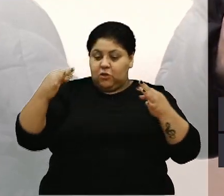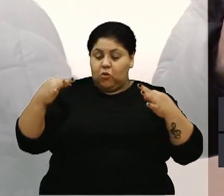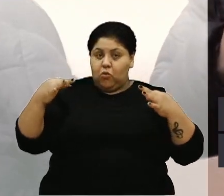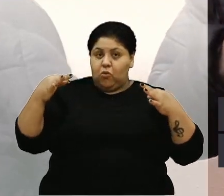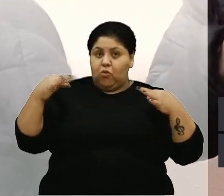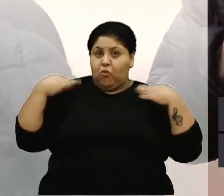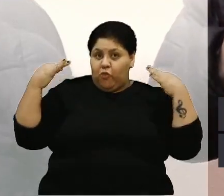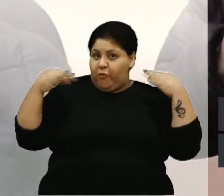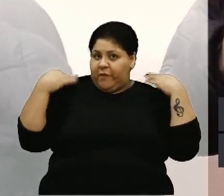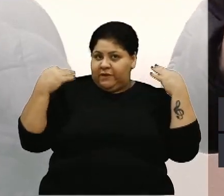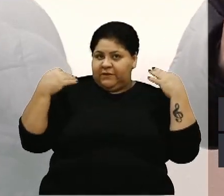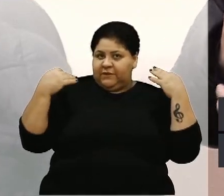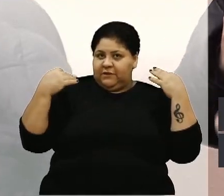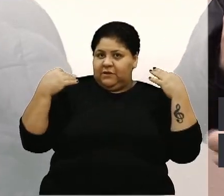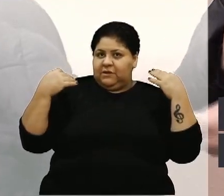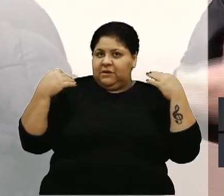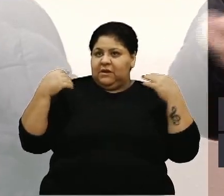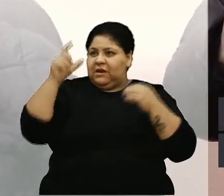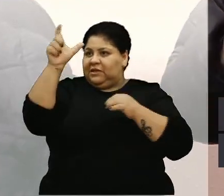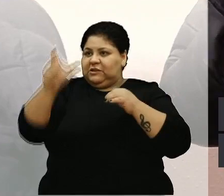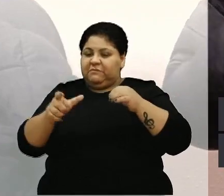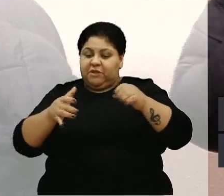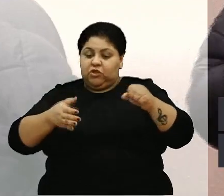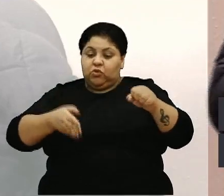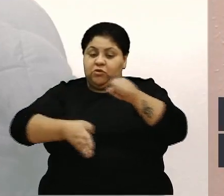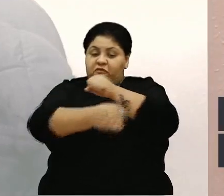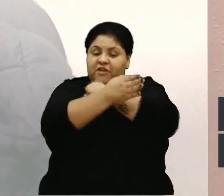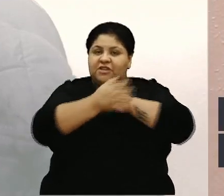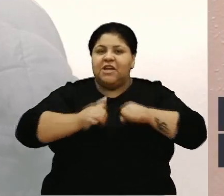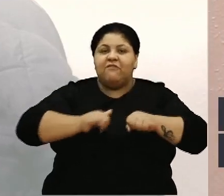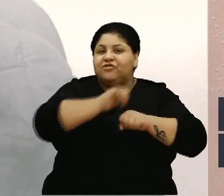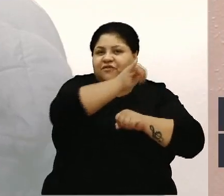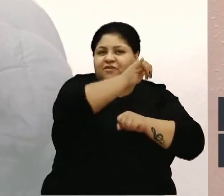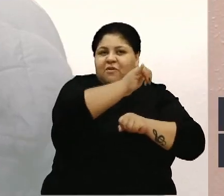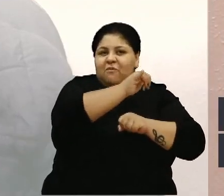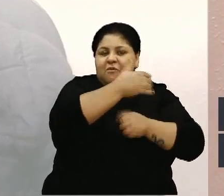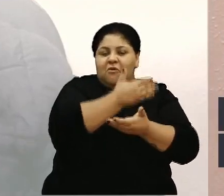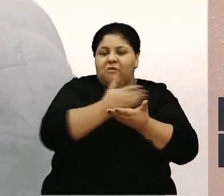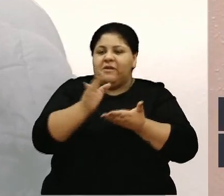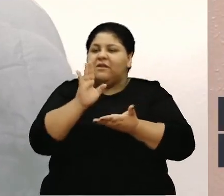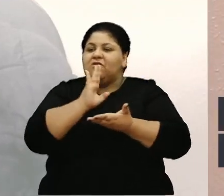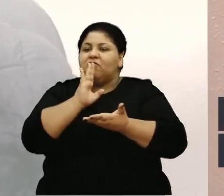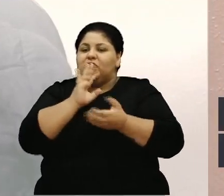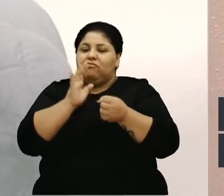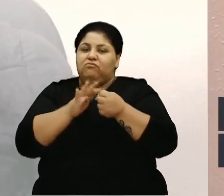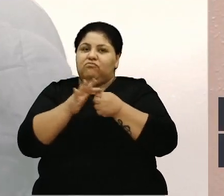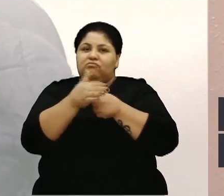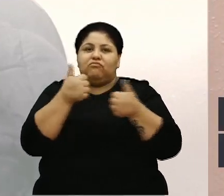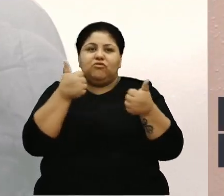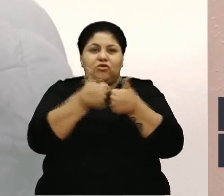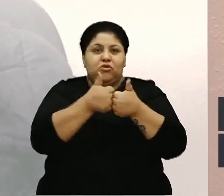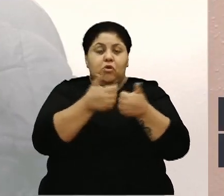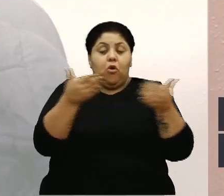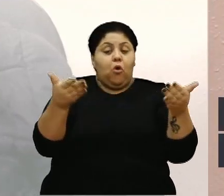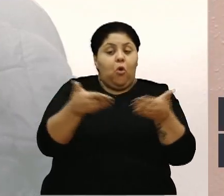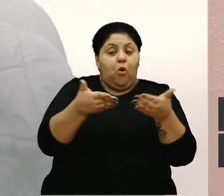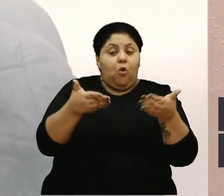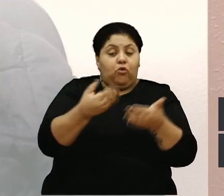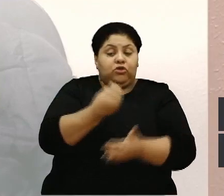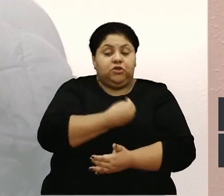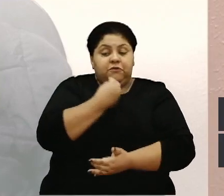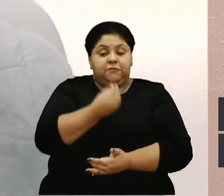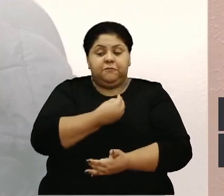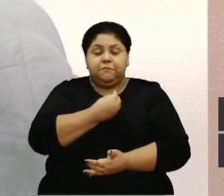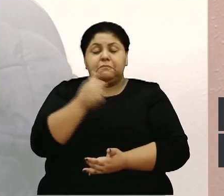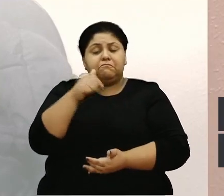as pessoas não viajavam de avião e tentavam e começaram a conhecer as cidades próximas. Com o advento do que nós estamos vivendo hoje, eu tenho